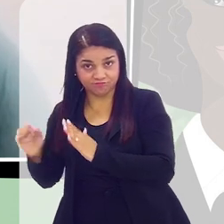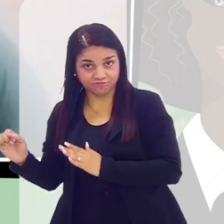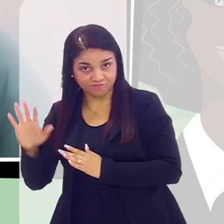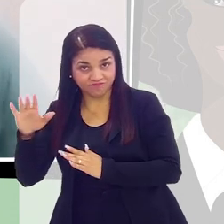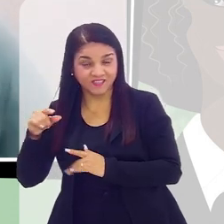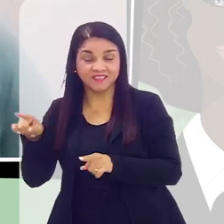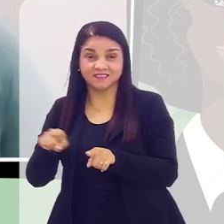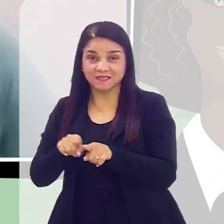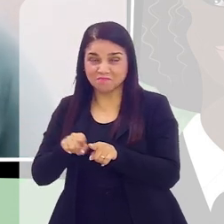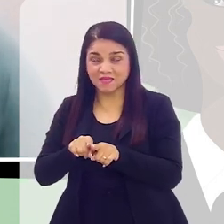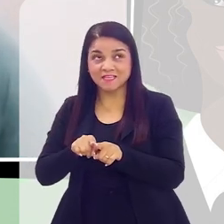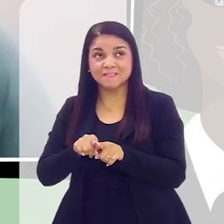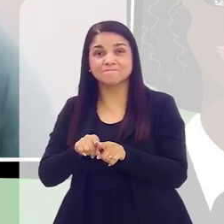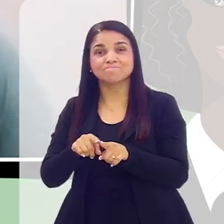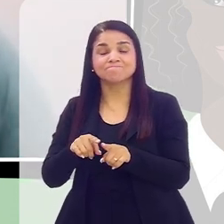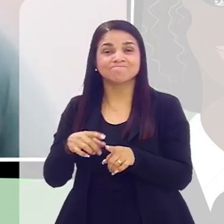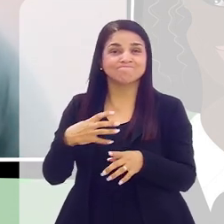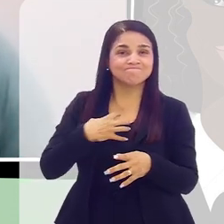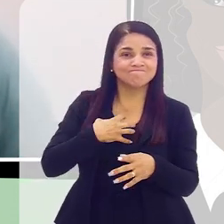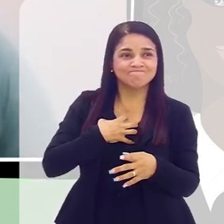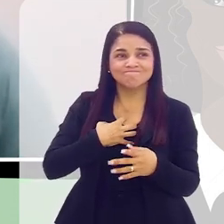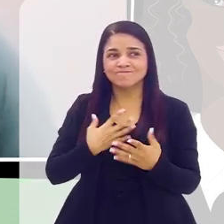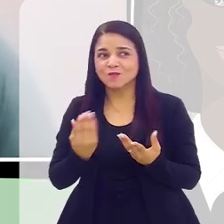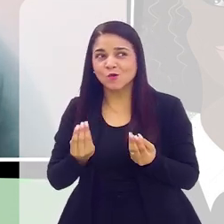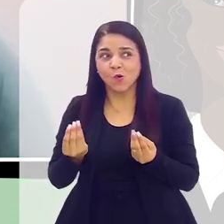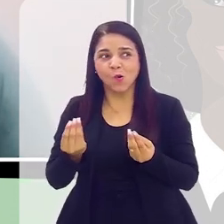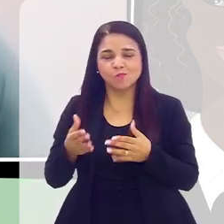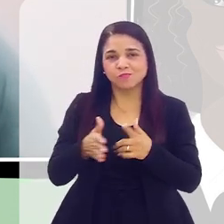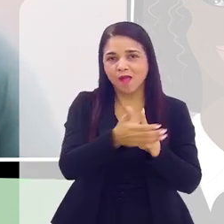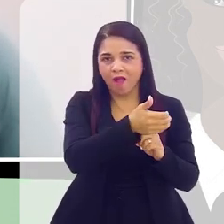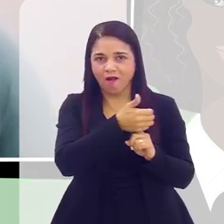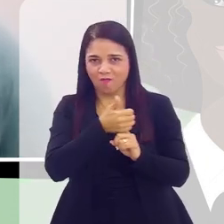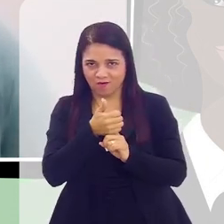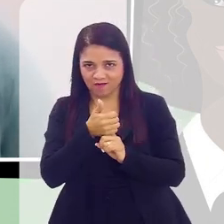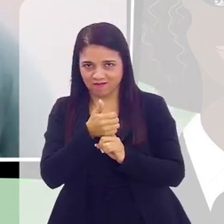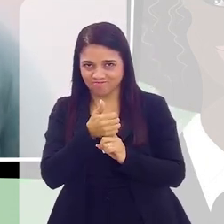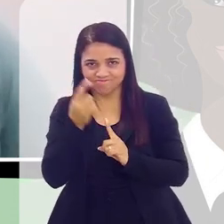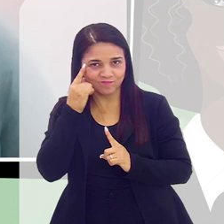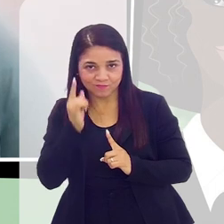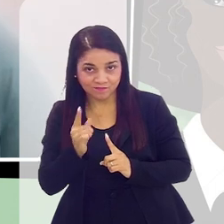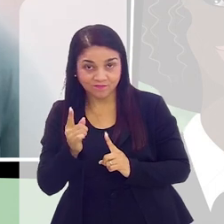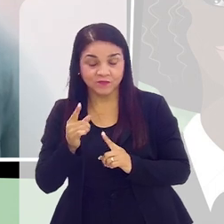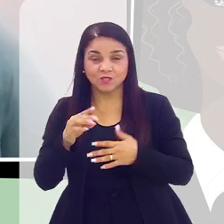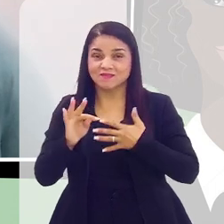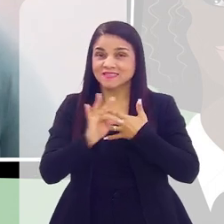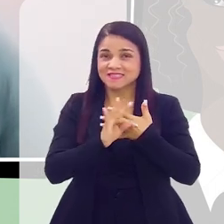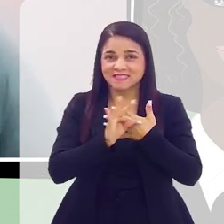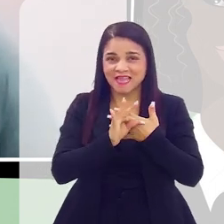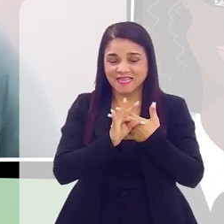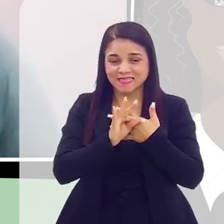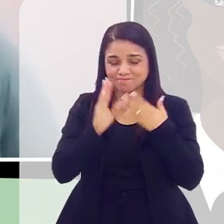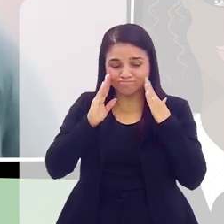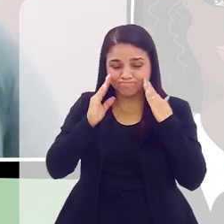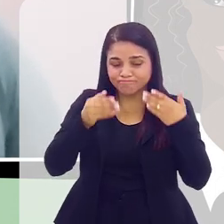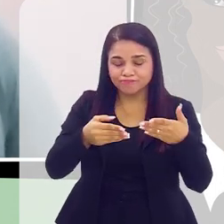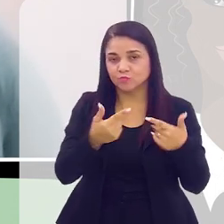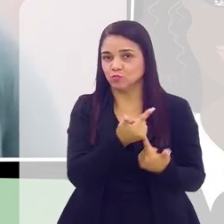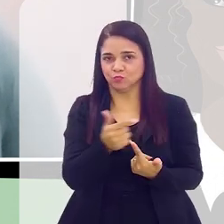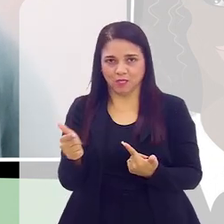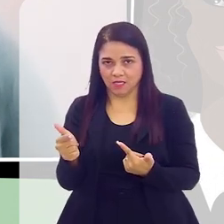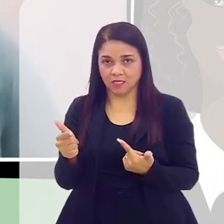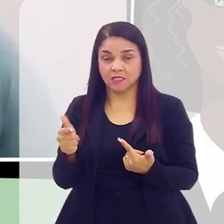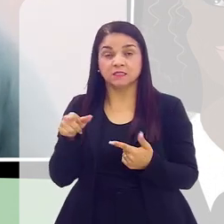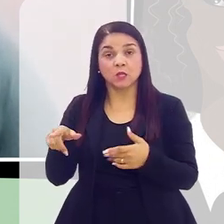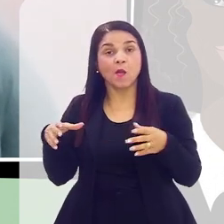um pouco deslocados quanto a isso, sem saber como acolher, sem ter uma técnica específica para